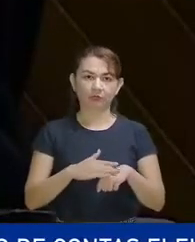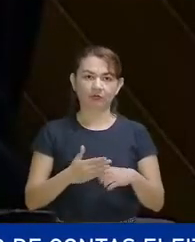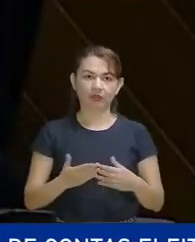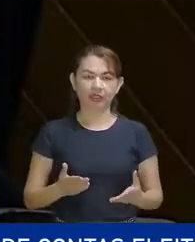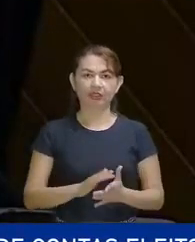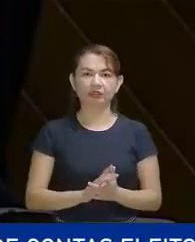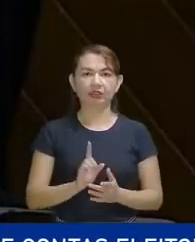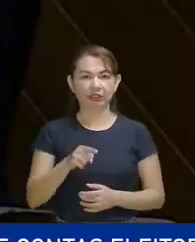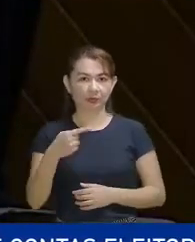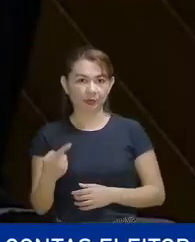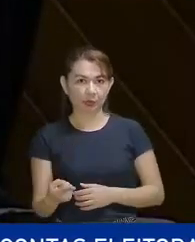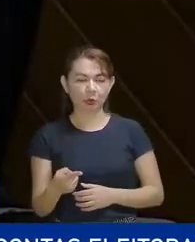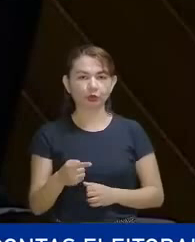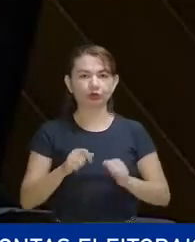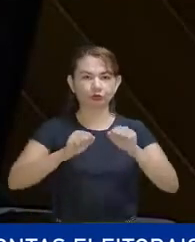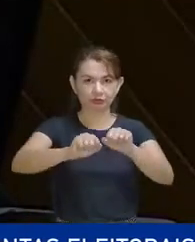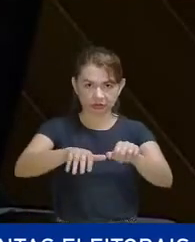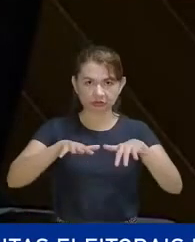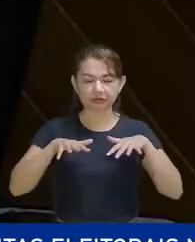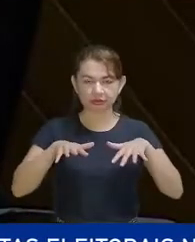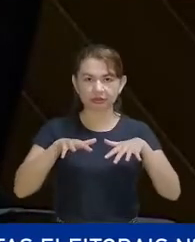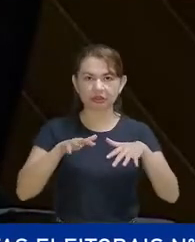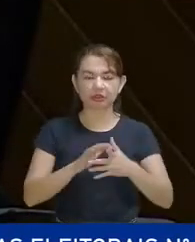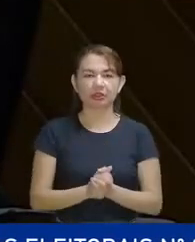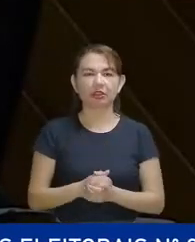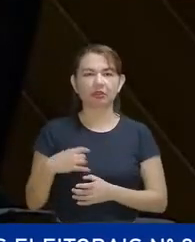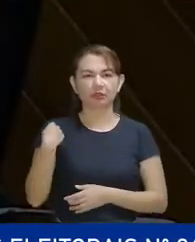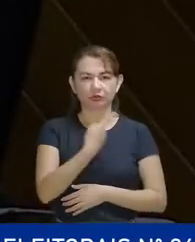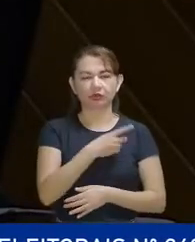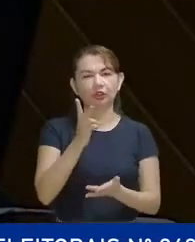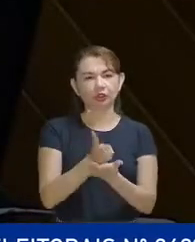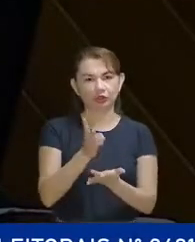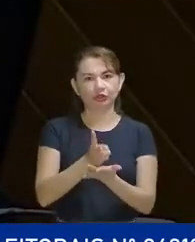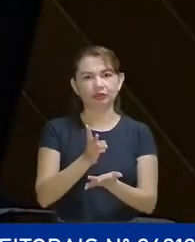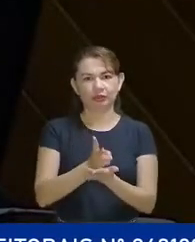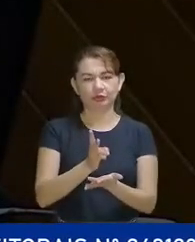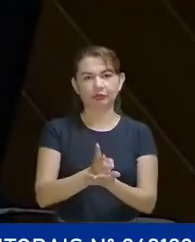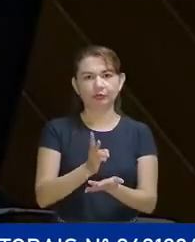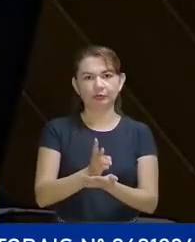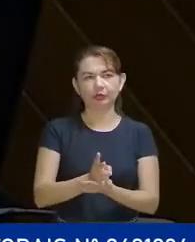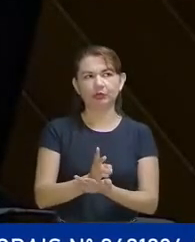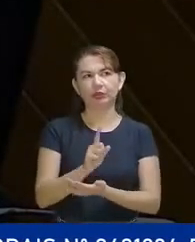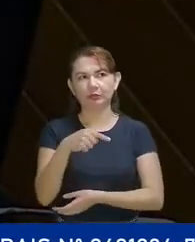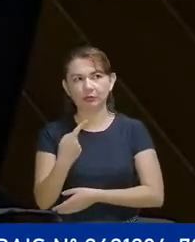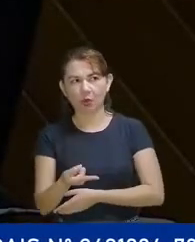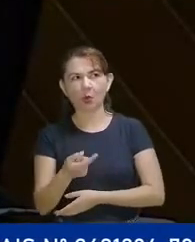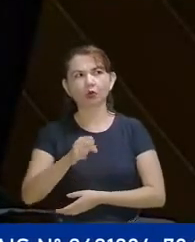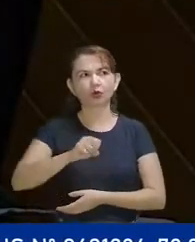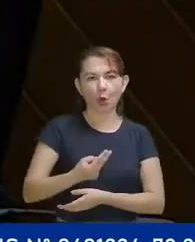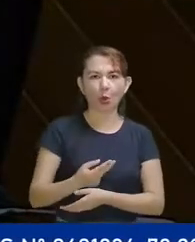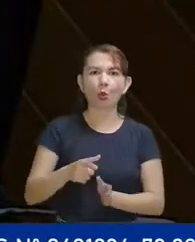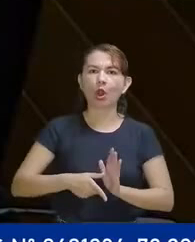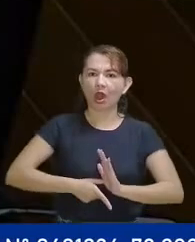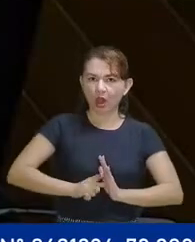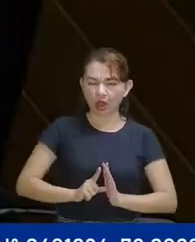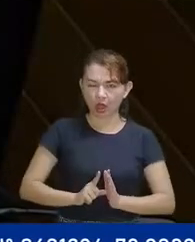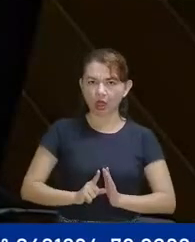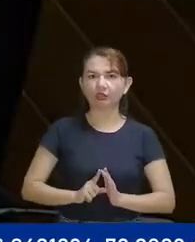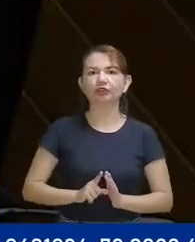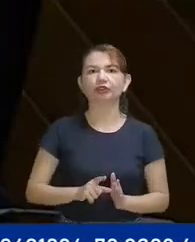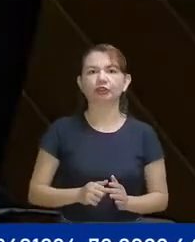a sessão, nessas discussões que sempre temos aí, após ou até mesmo antes das